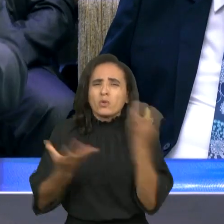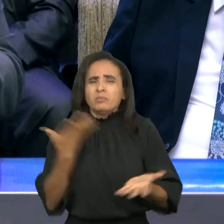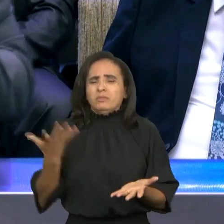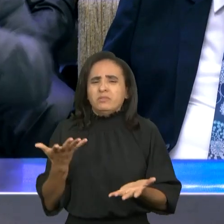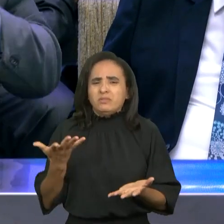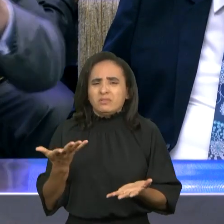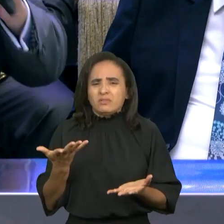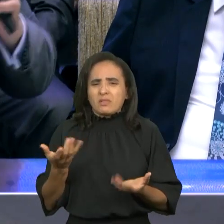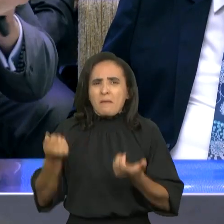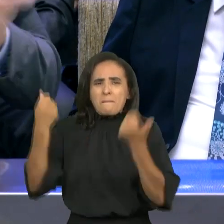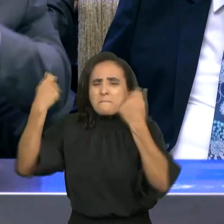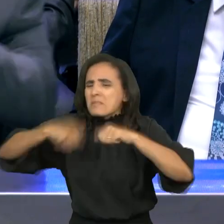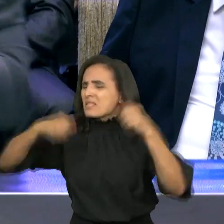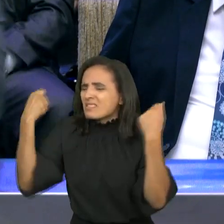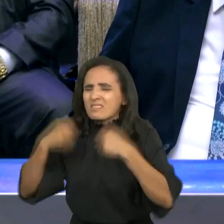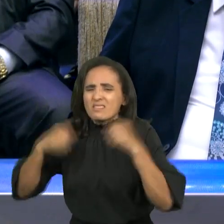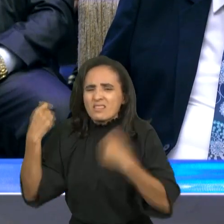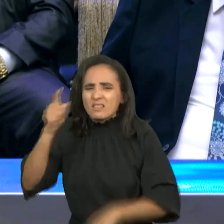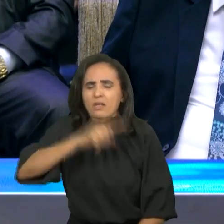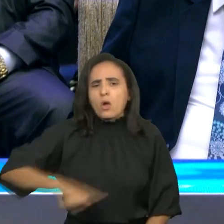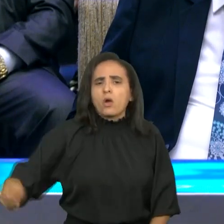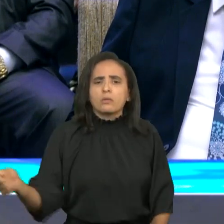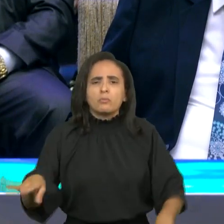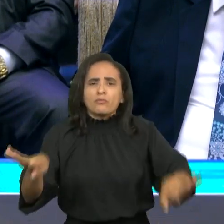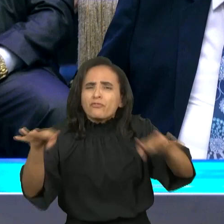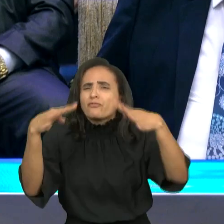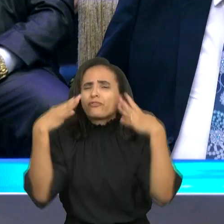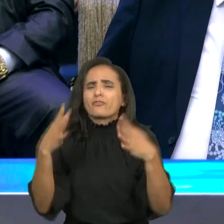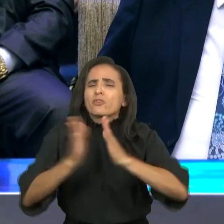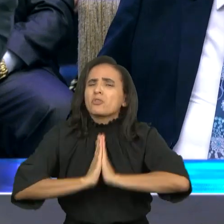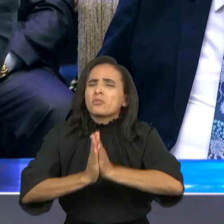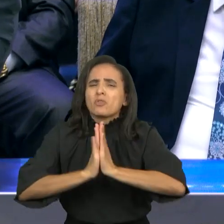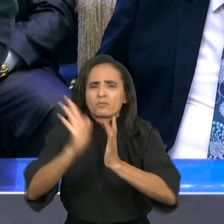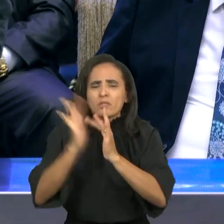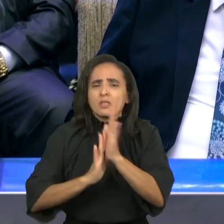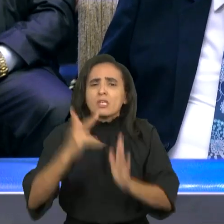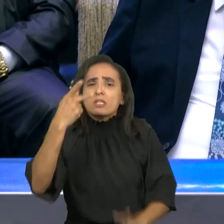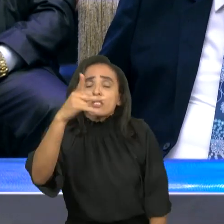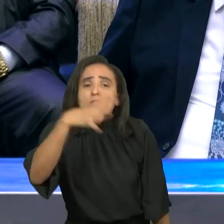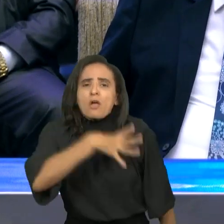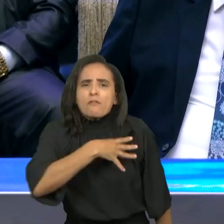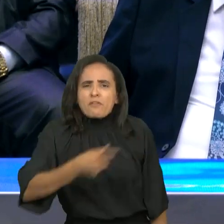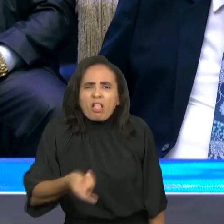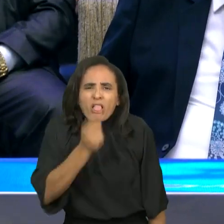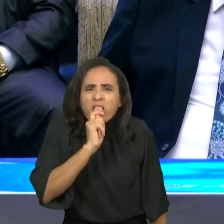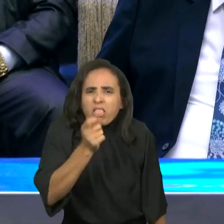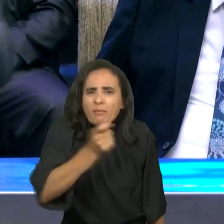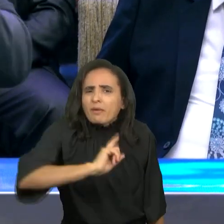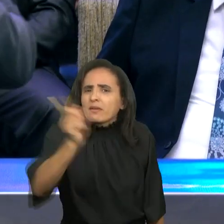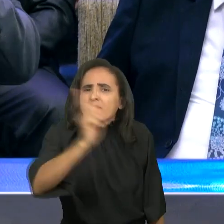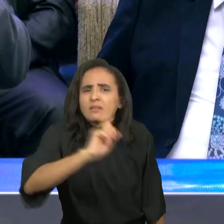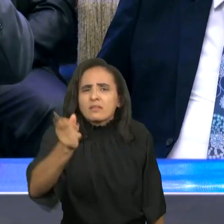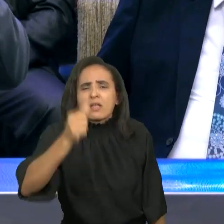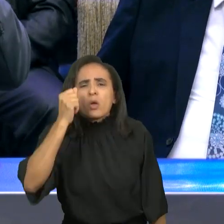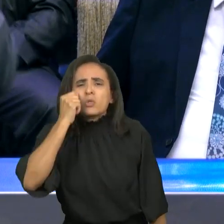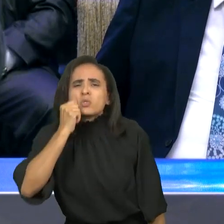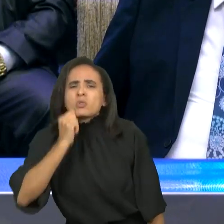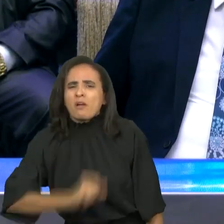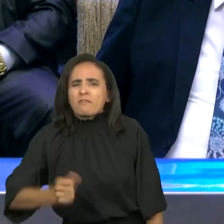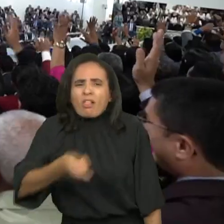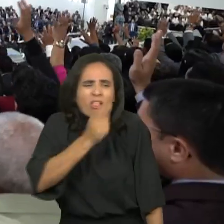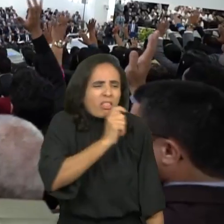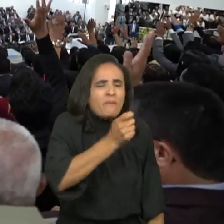irresponsáveis imorais olhe para mim em nome de Jesus o seu filho não vai ser maconheiro a sua filha não vai